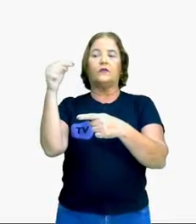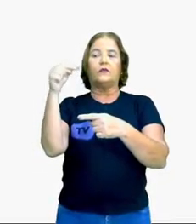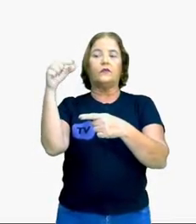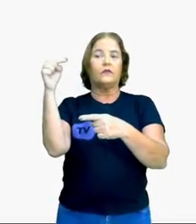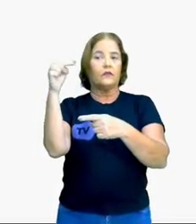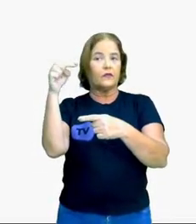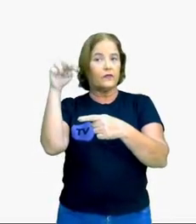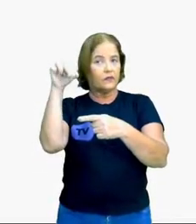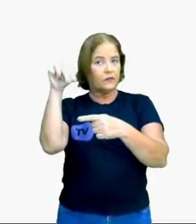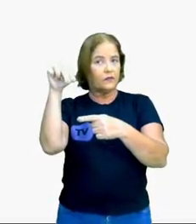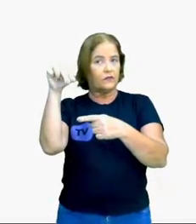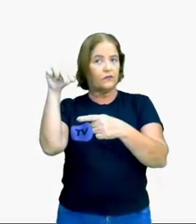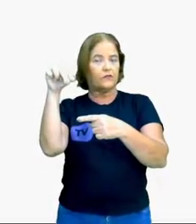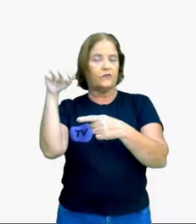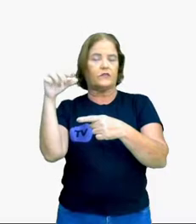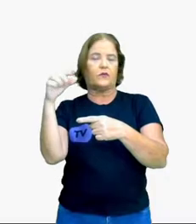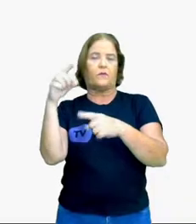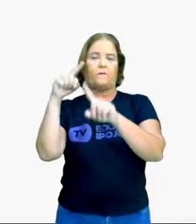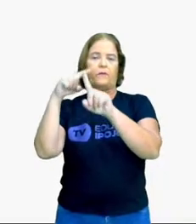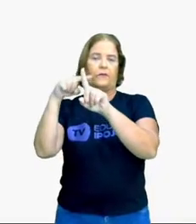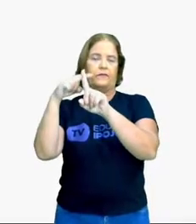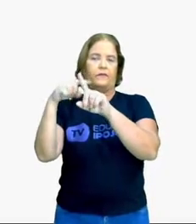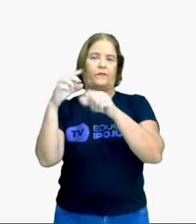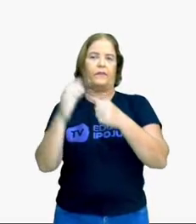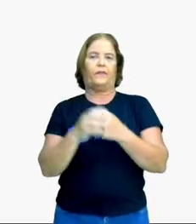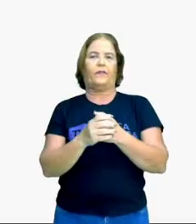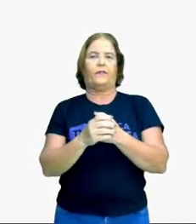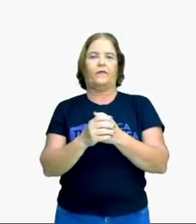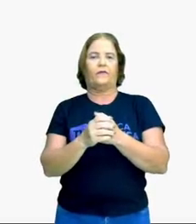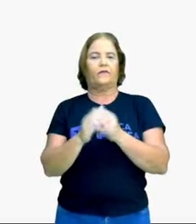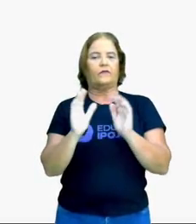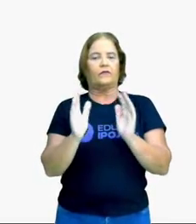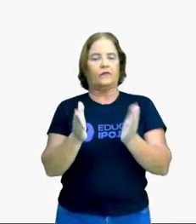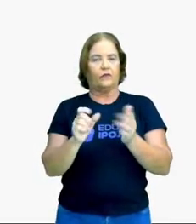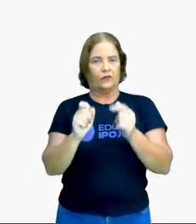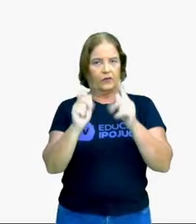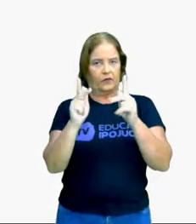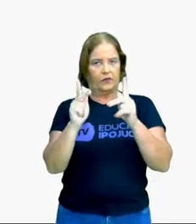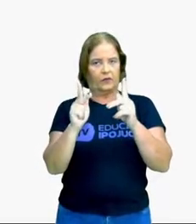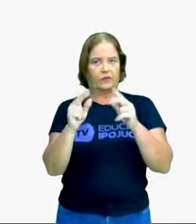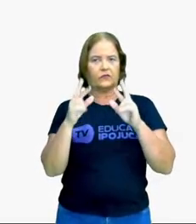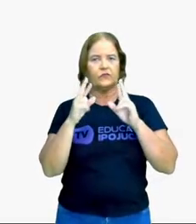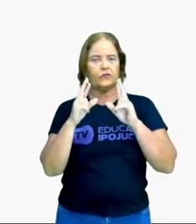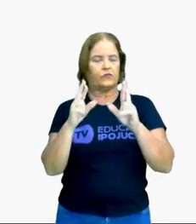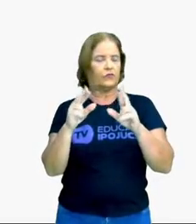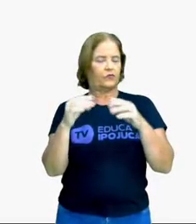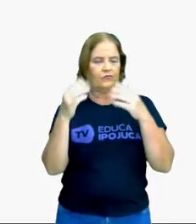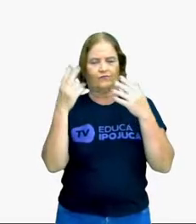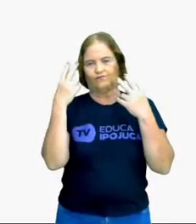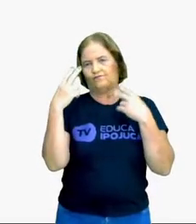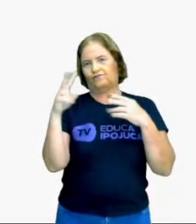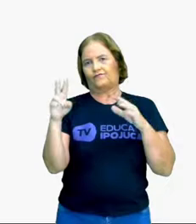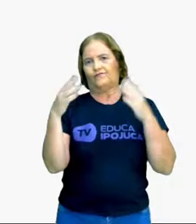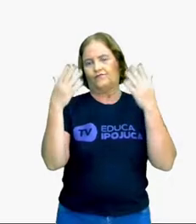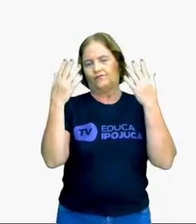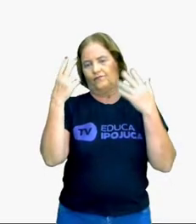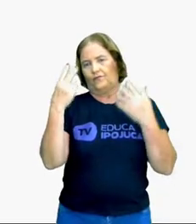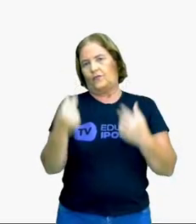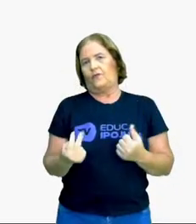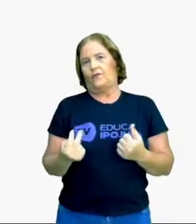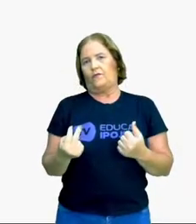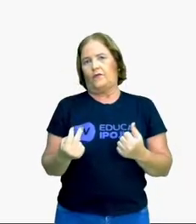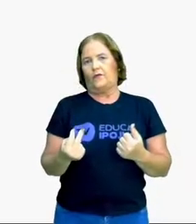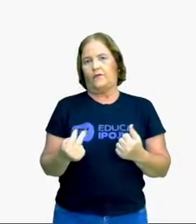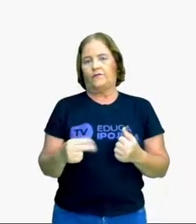ficar positivo. Tudo bem aí? Agora é só responder naturalmente. 1 meio vezes